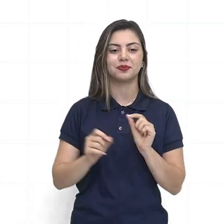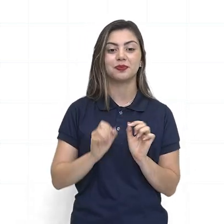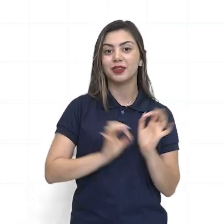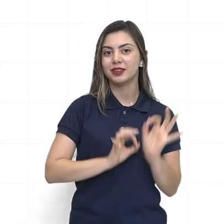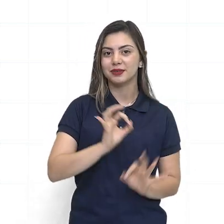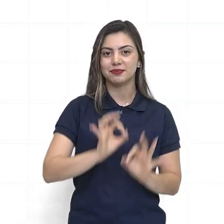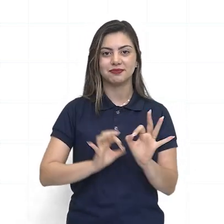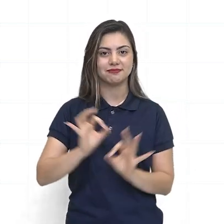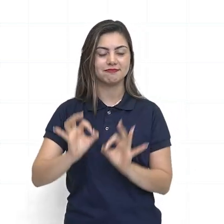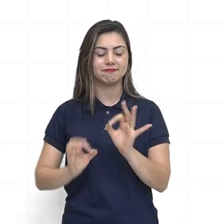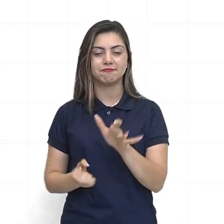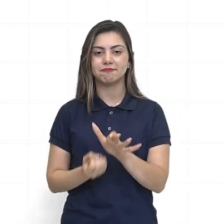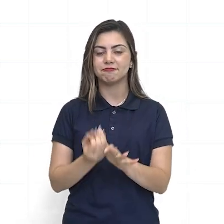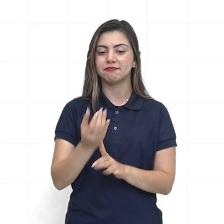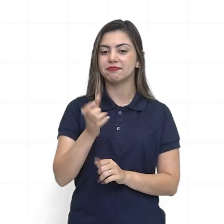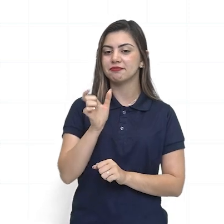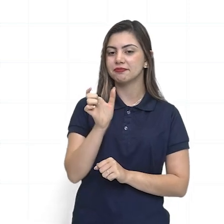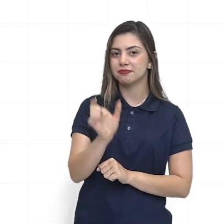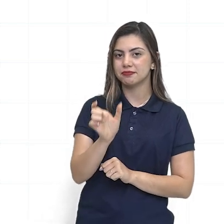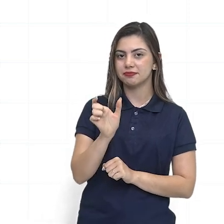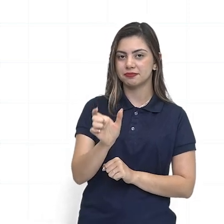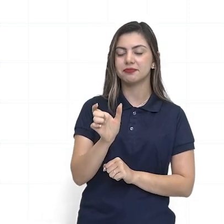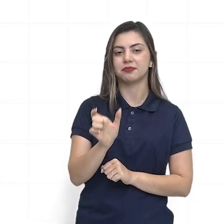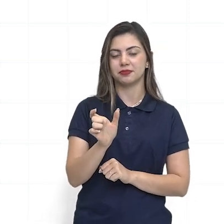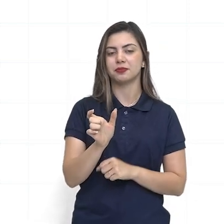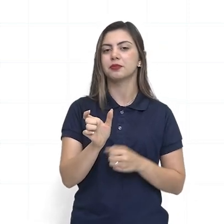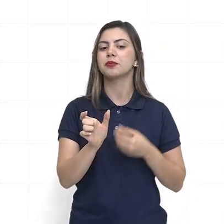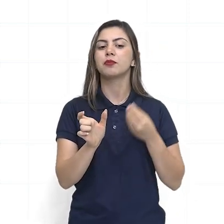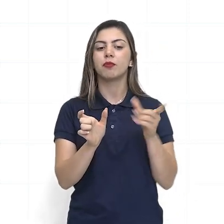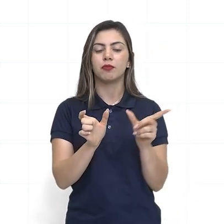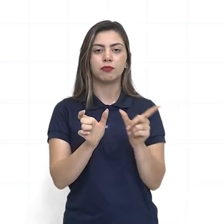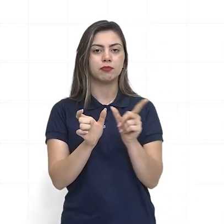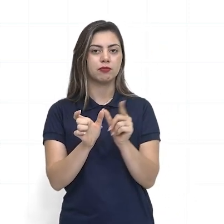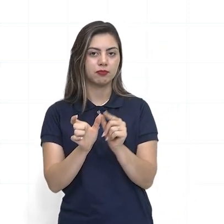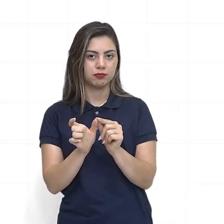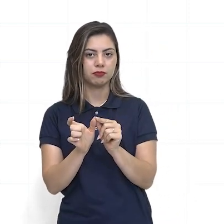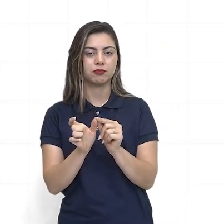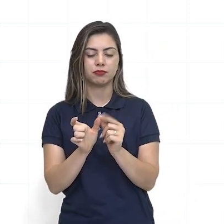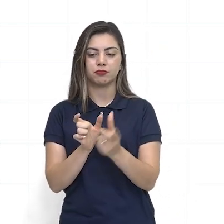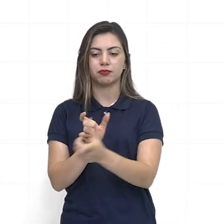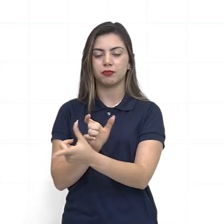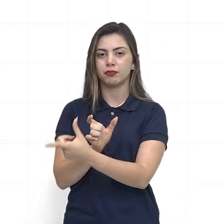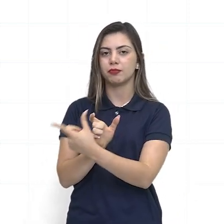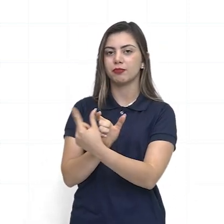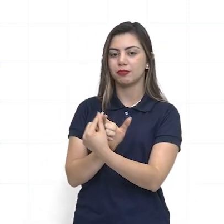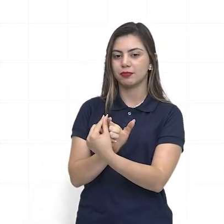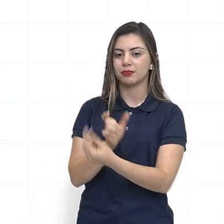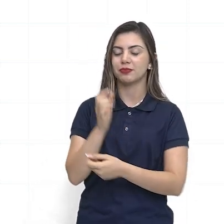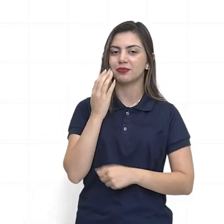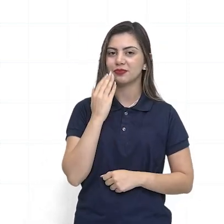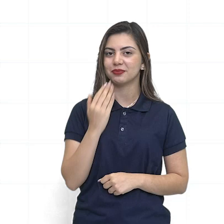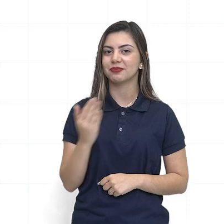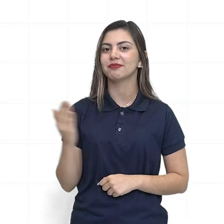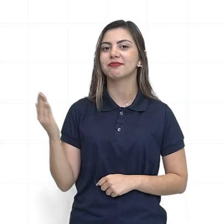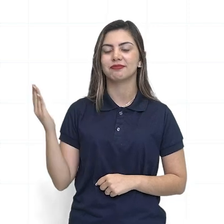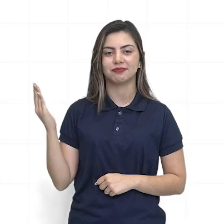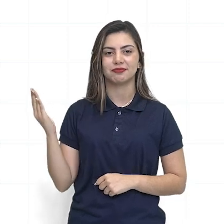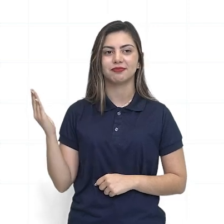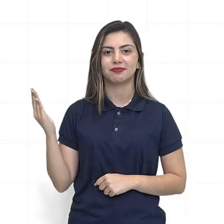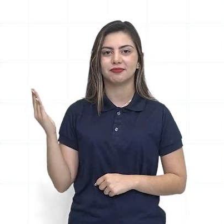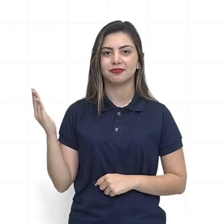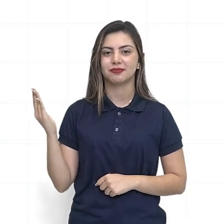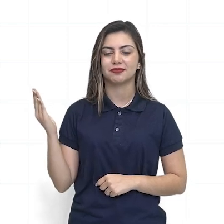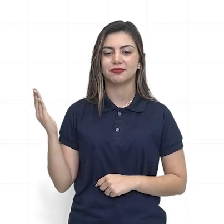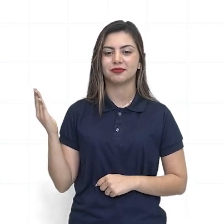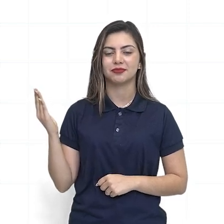detalhamento, processos de formação das palavras, palavras derivadas por